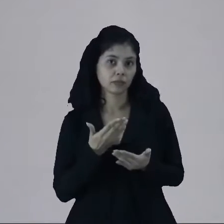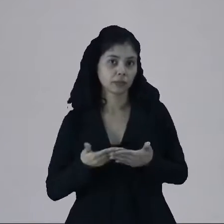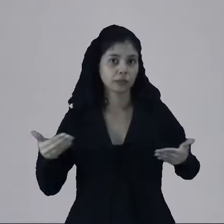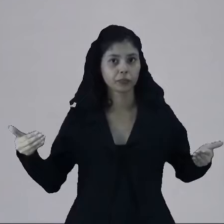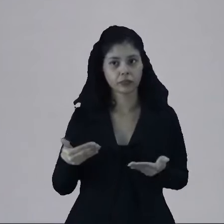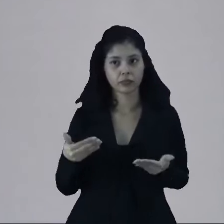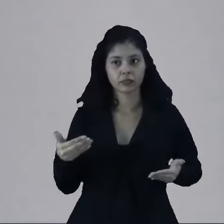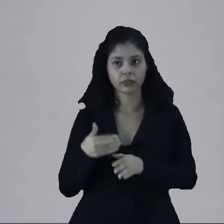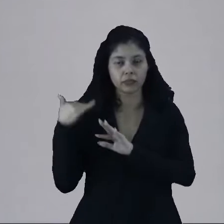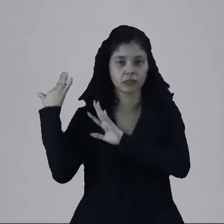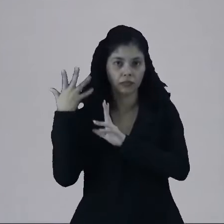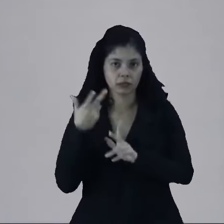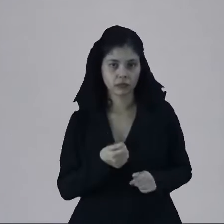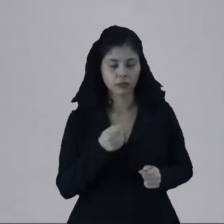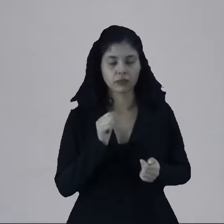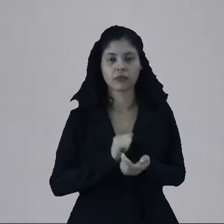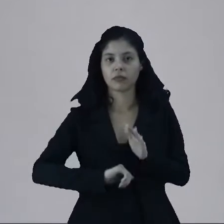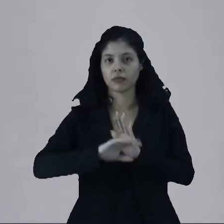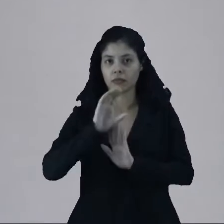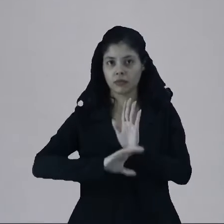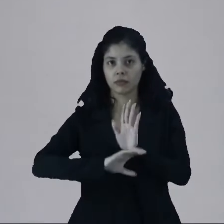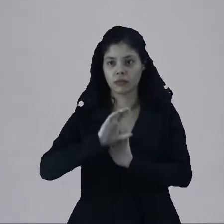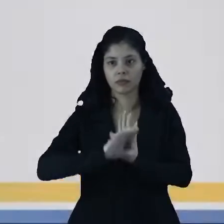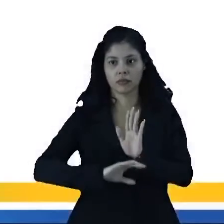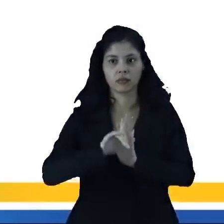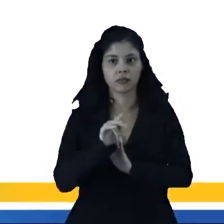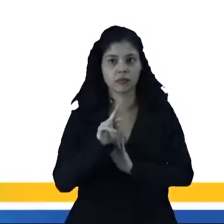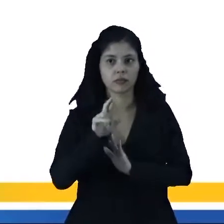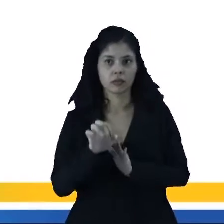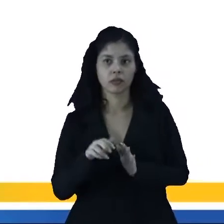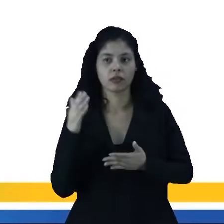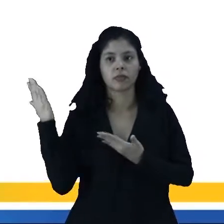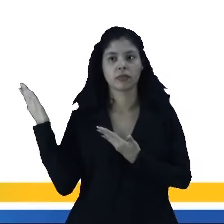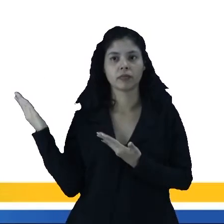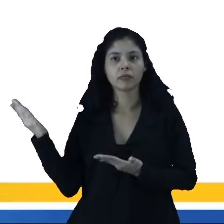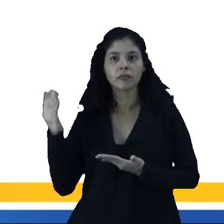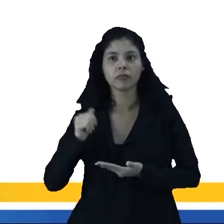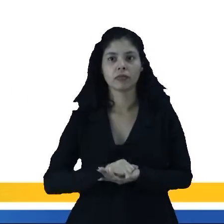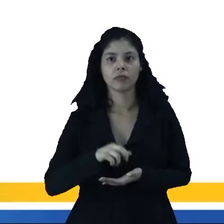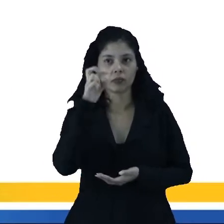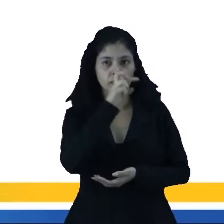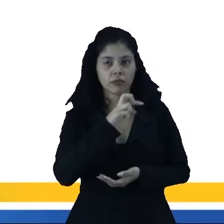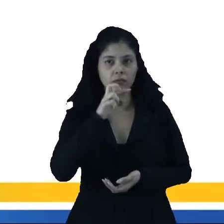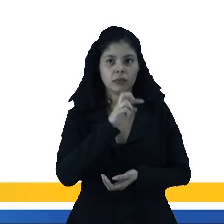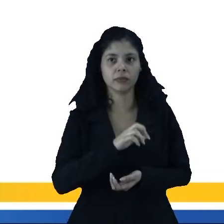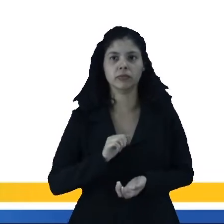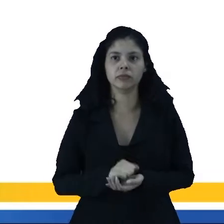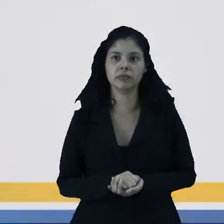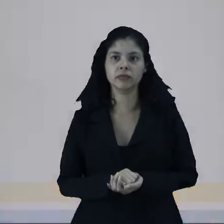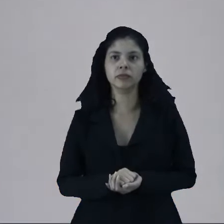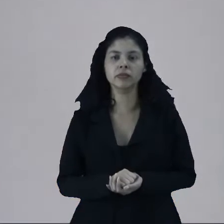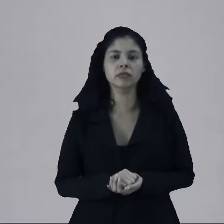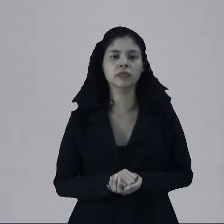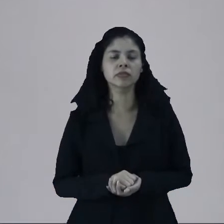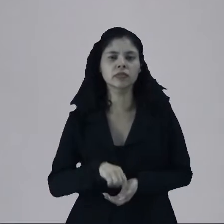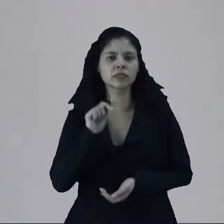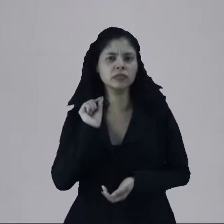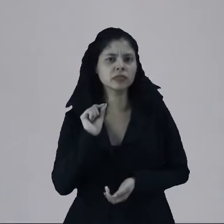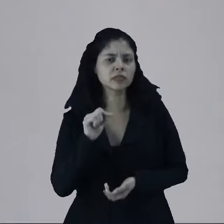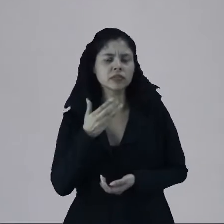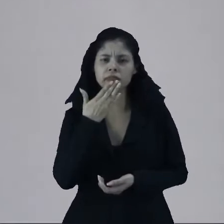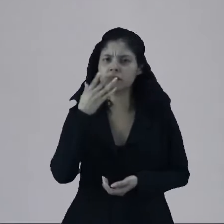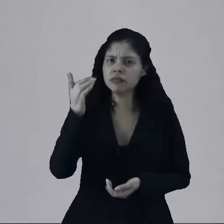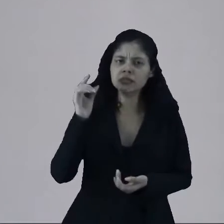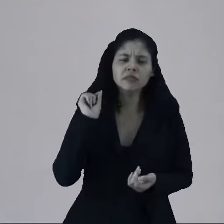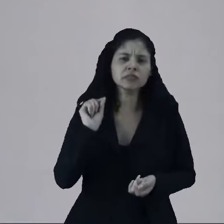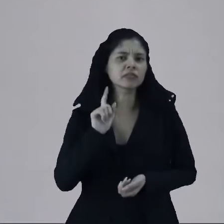gente vai dar uma breve revisada aí dos conceitos gênicos. Vou botar só aqui para vocês darem uma olhadinha. Então, lembrar o que era, meu Deus,